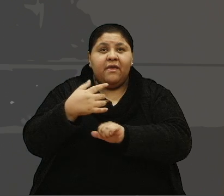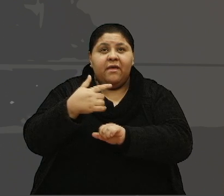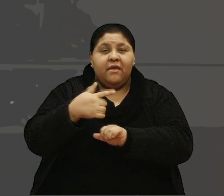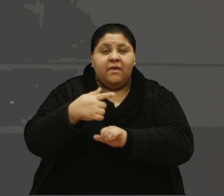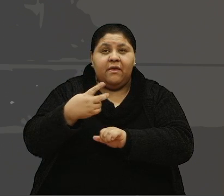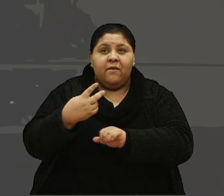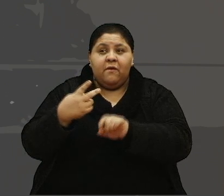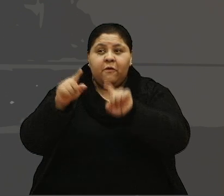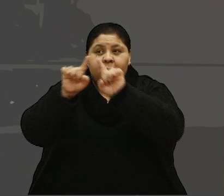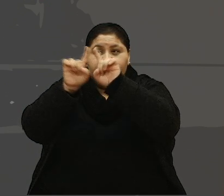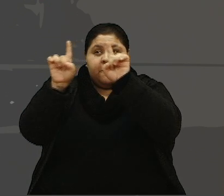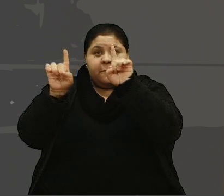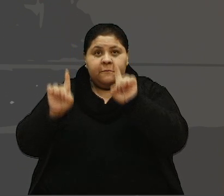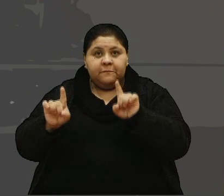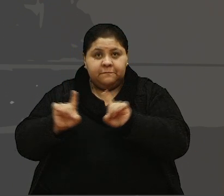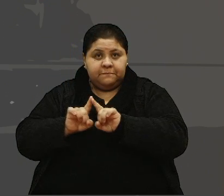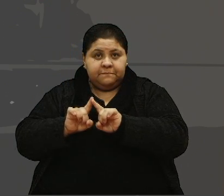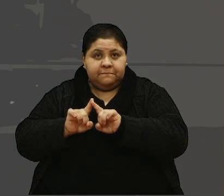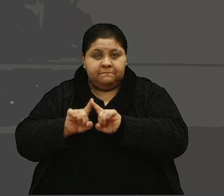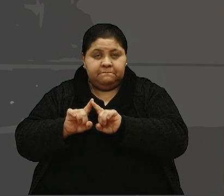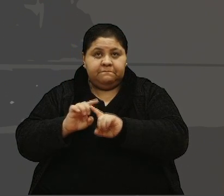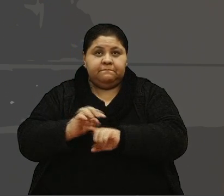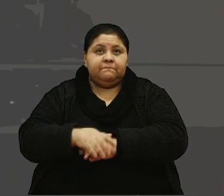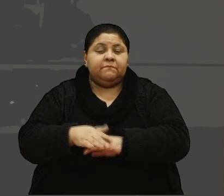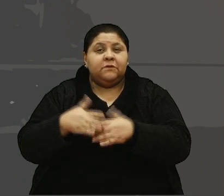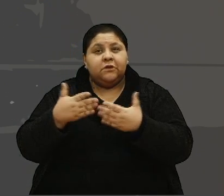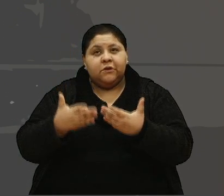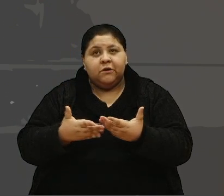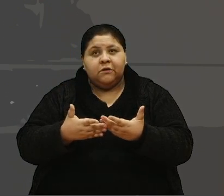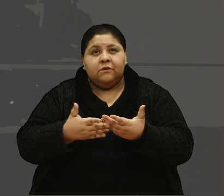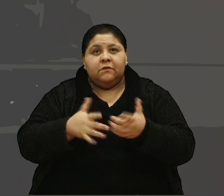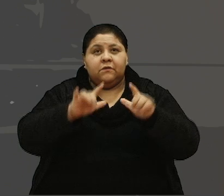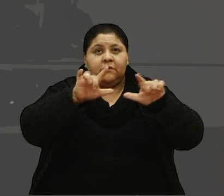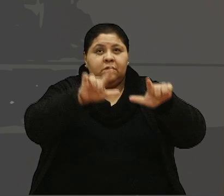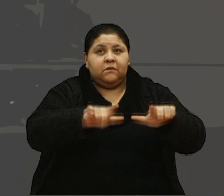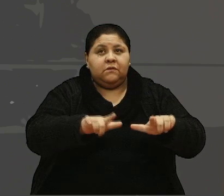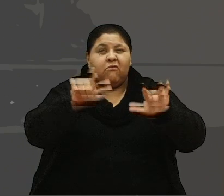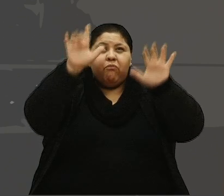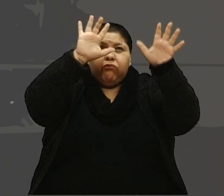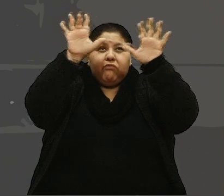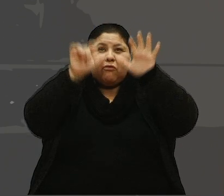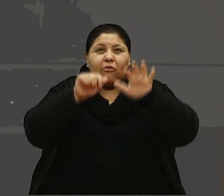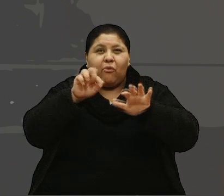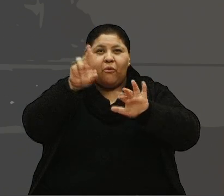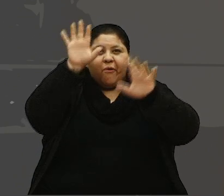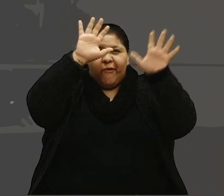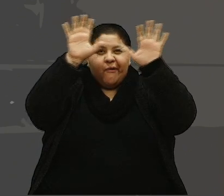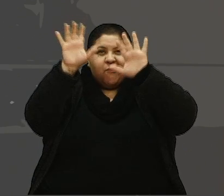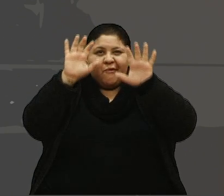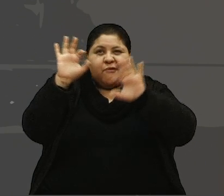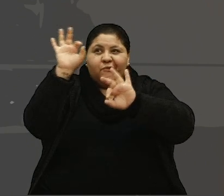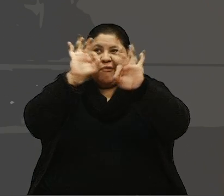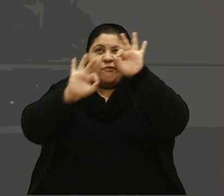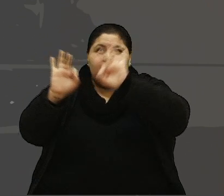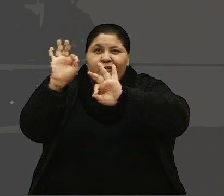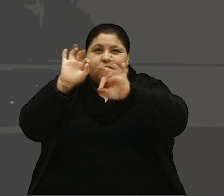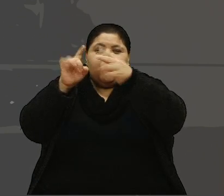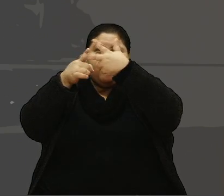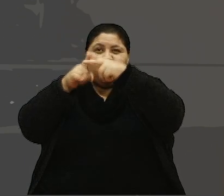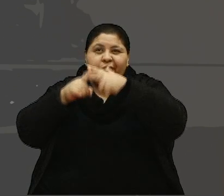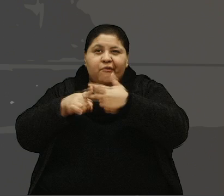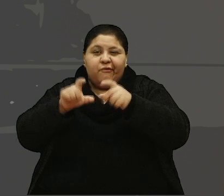472 metros quadrados. Então, consultórios climatizados, adequação e instalações